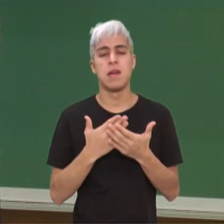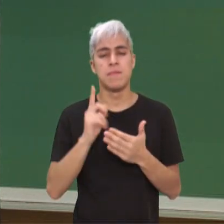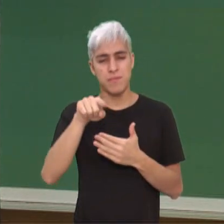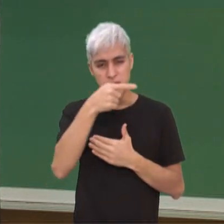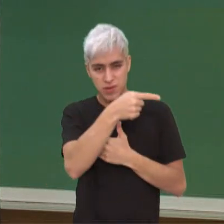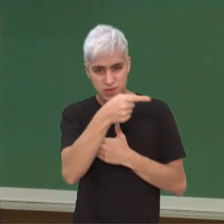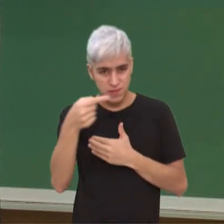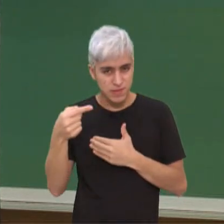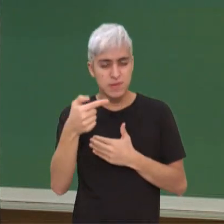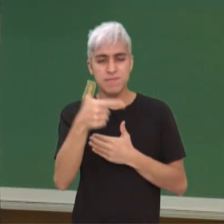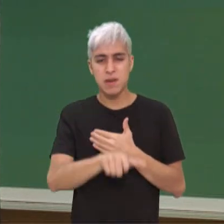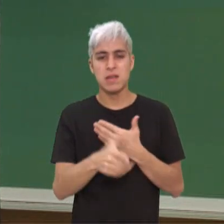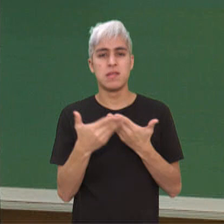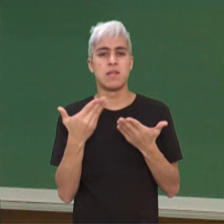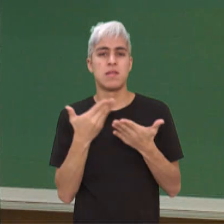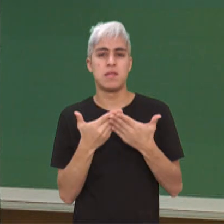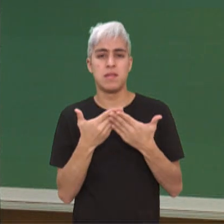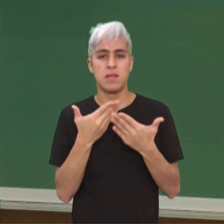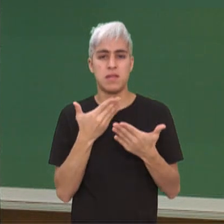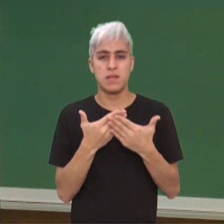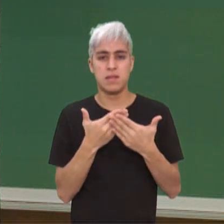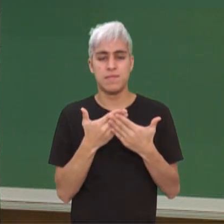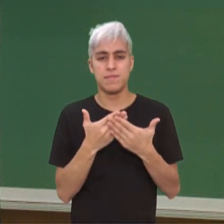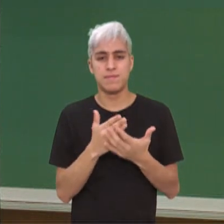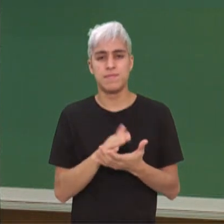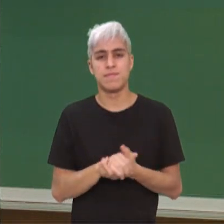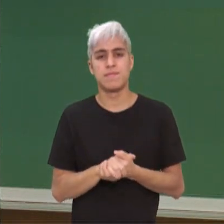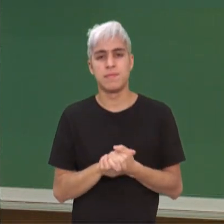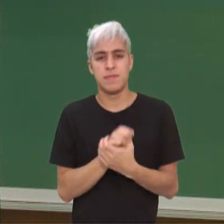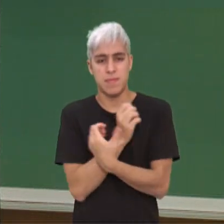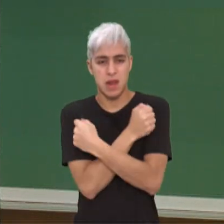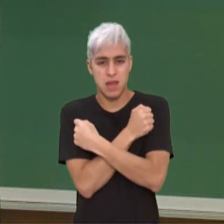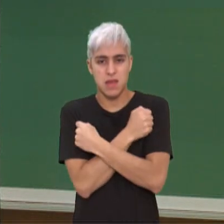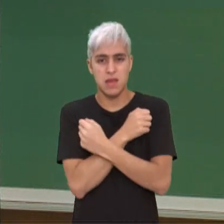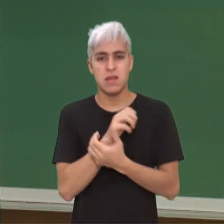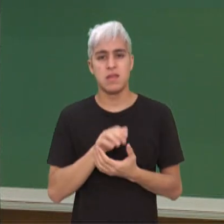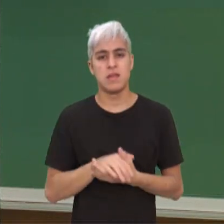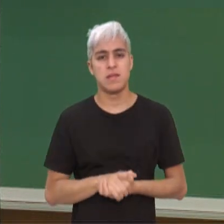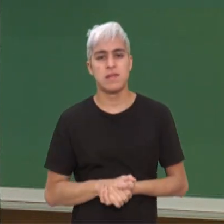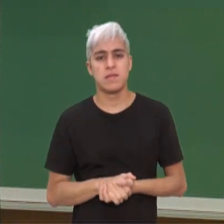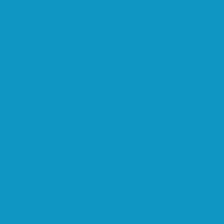semana com mais uma aula aí para você. Um grande abraço.